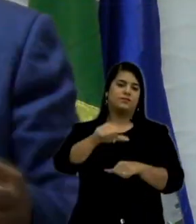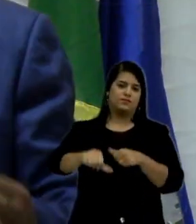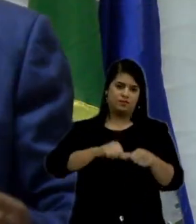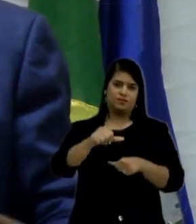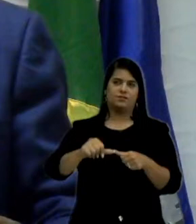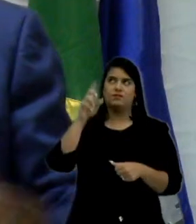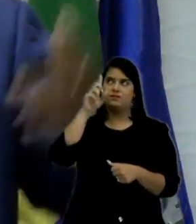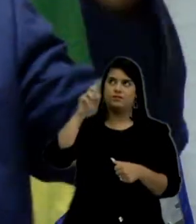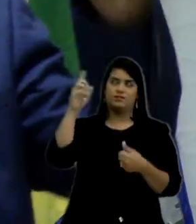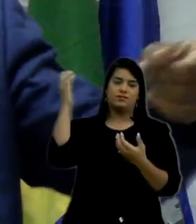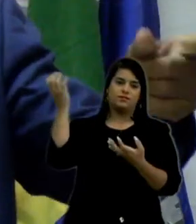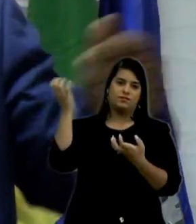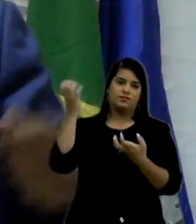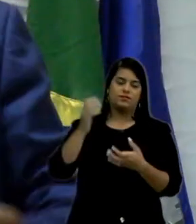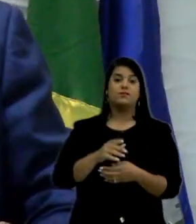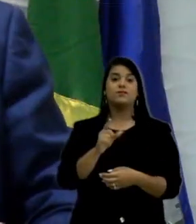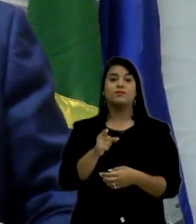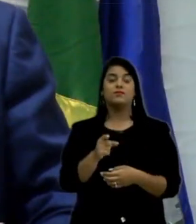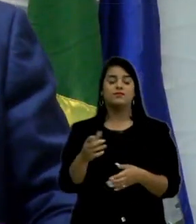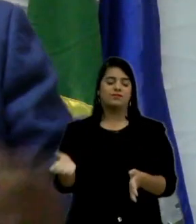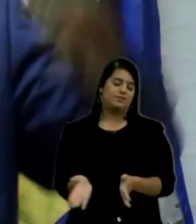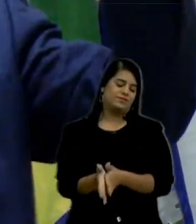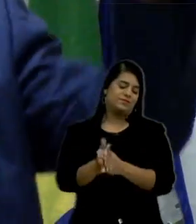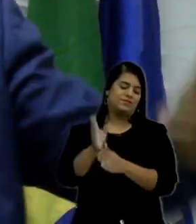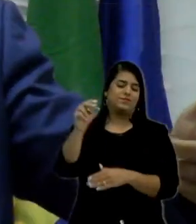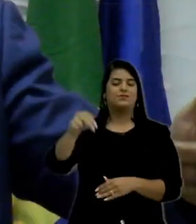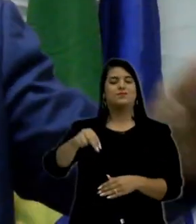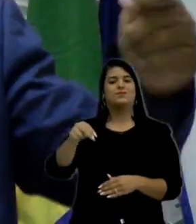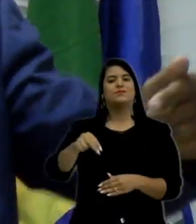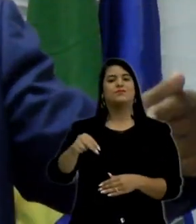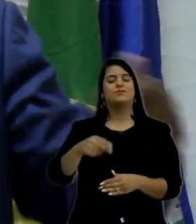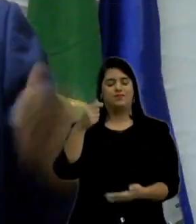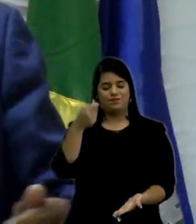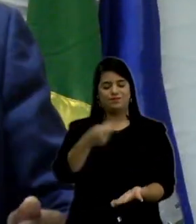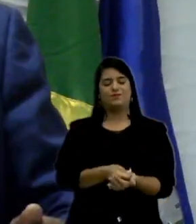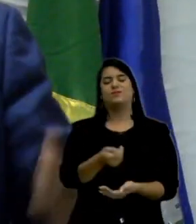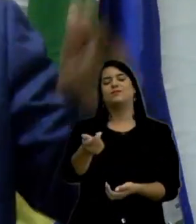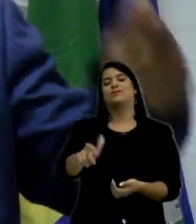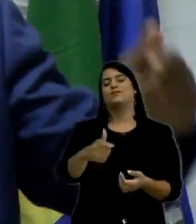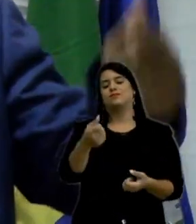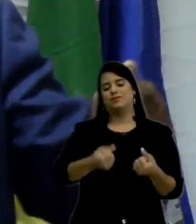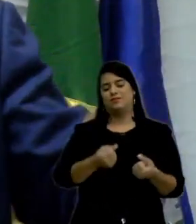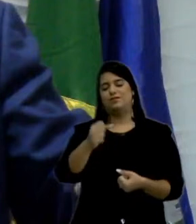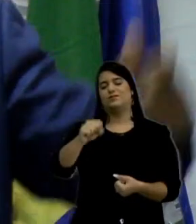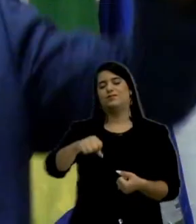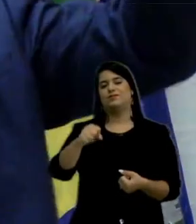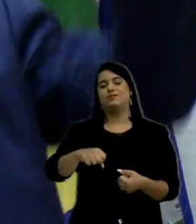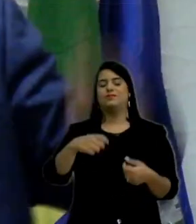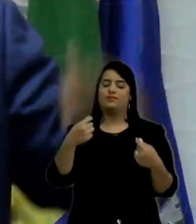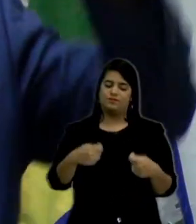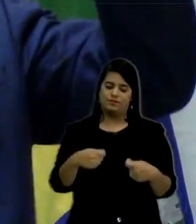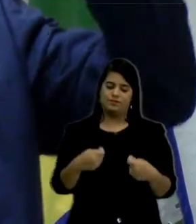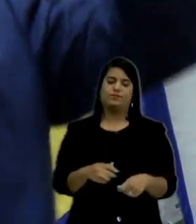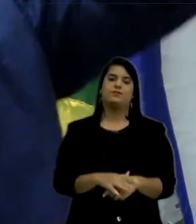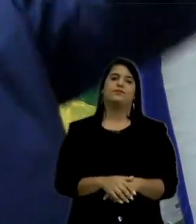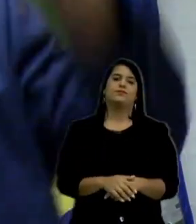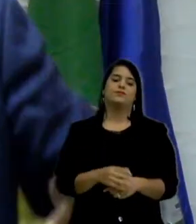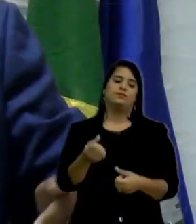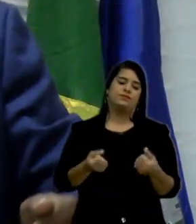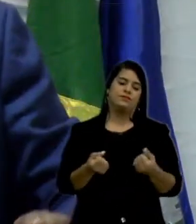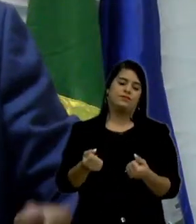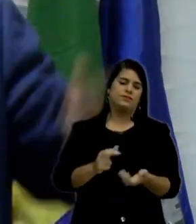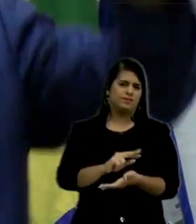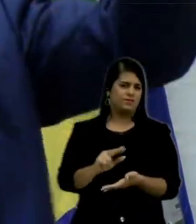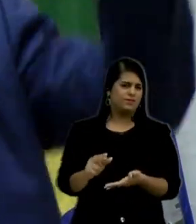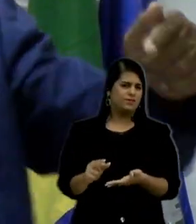se Deus quiser. Você está de parabéns, Ney. Vai comprar outro carro, sim, porque precisa, porque os carros